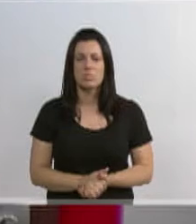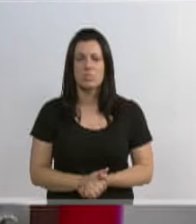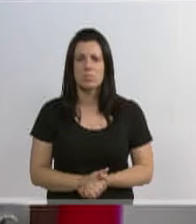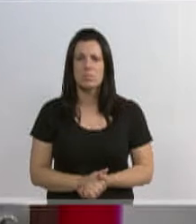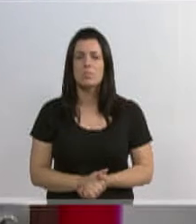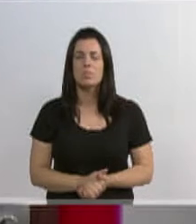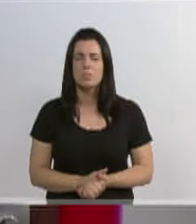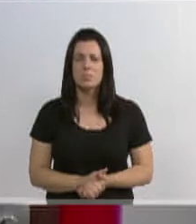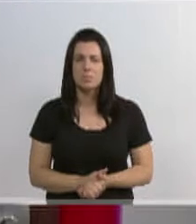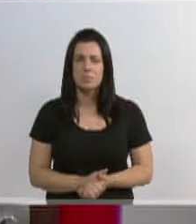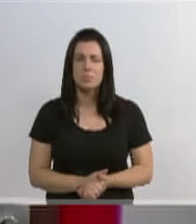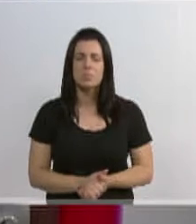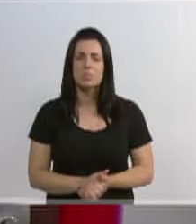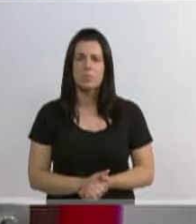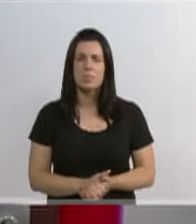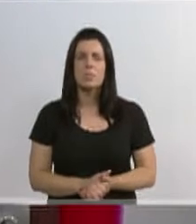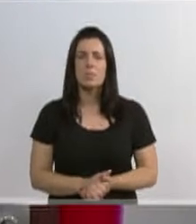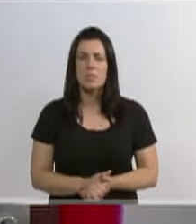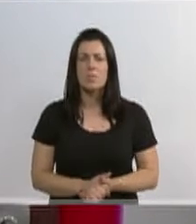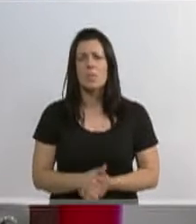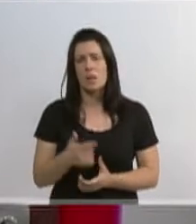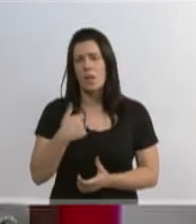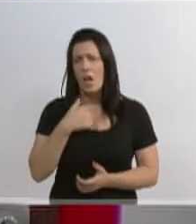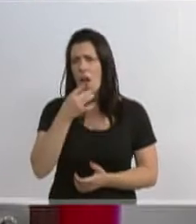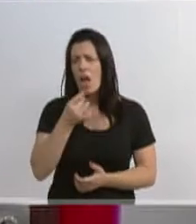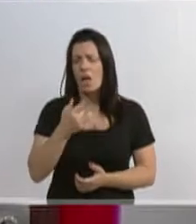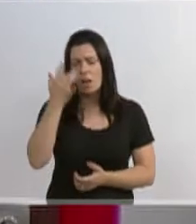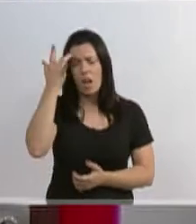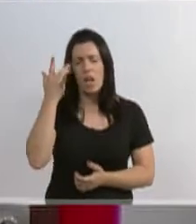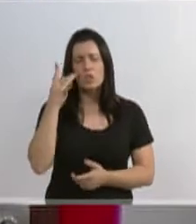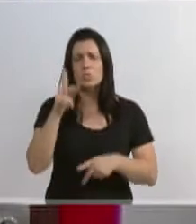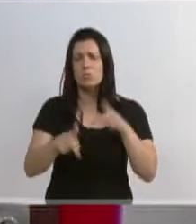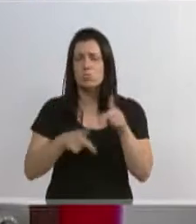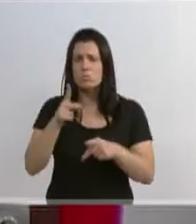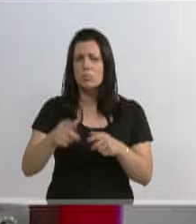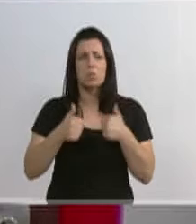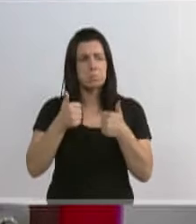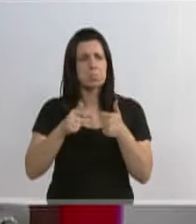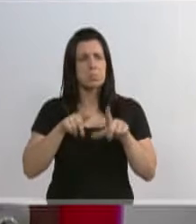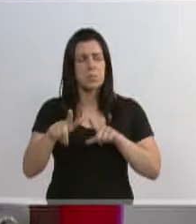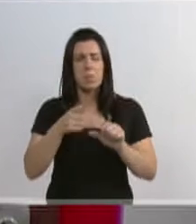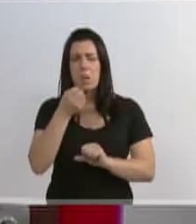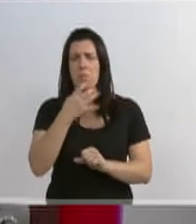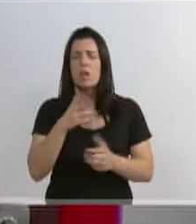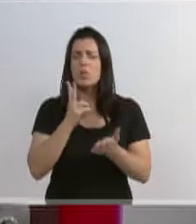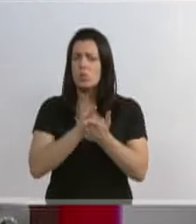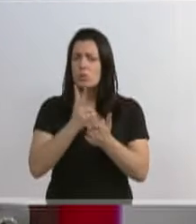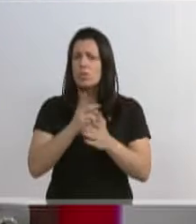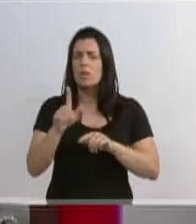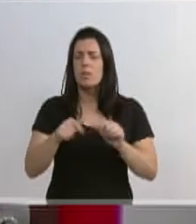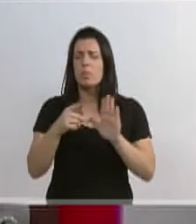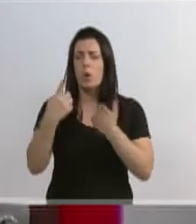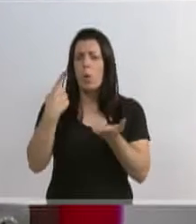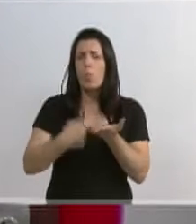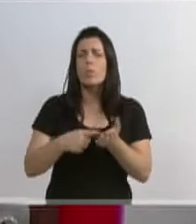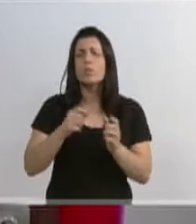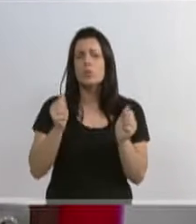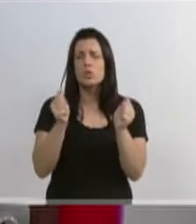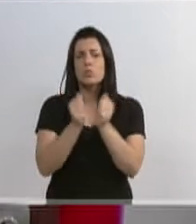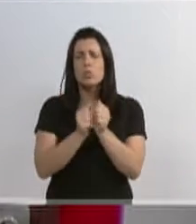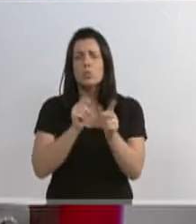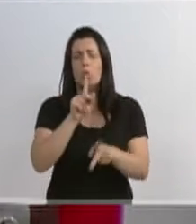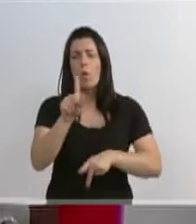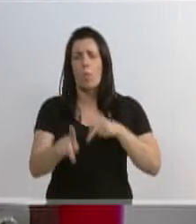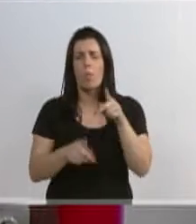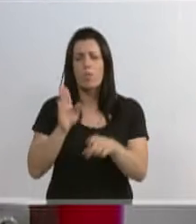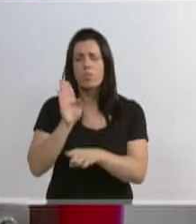que esteja aqui nesse segundo mandato, acho que deu certo. Acho que eu trabalhei da melhor forma possível e continuo trabalhando, e meu compromisso sempre será de trabalhar pelo povo,